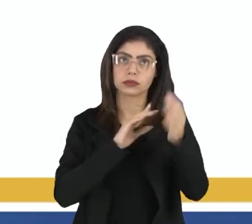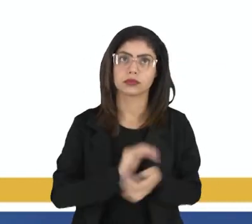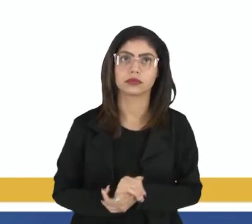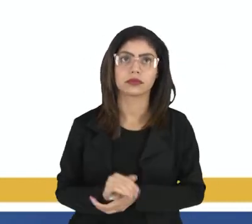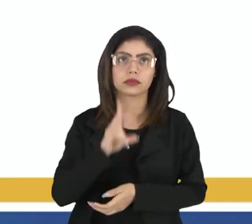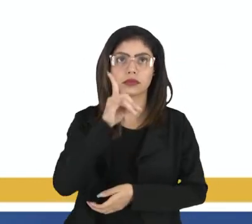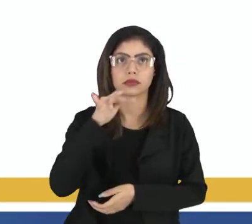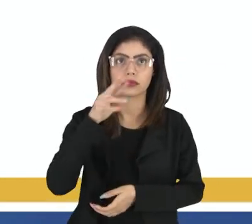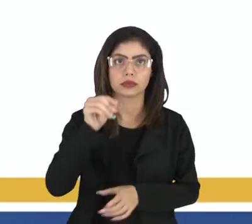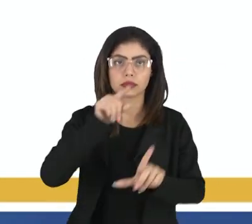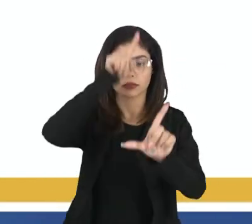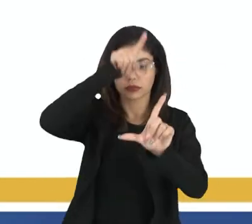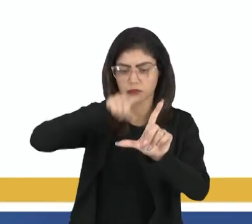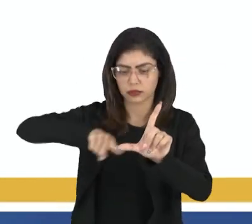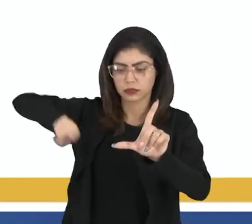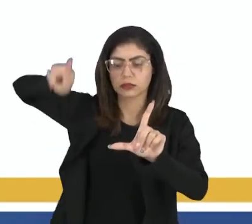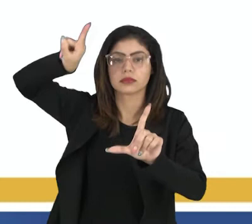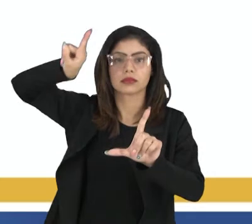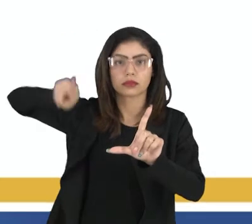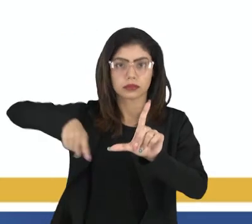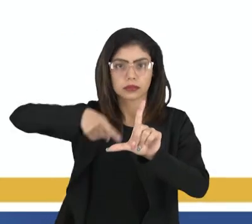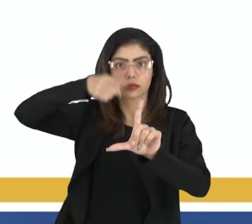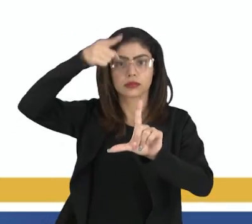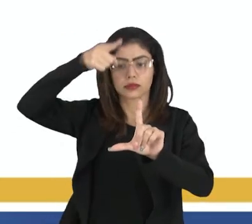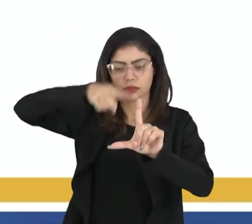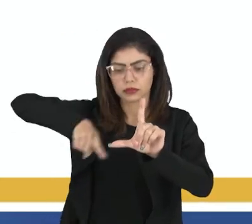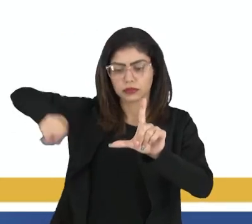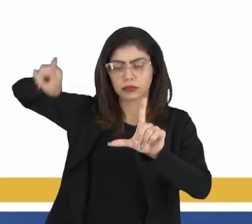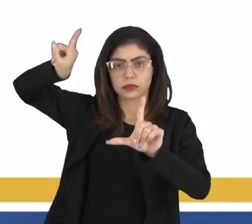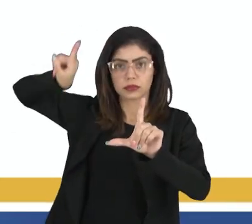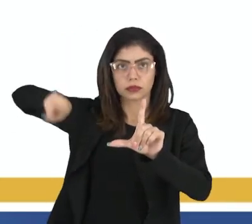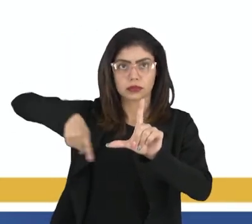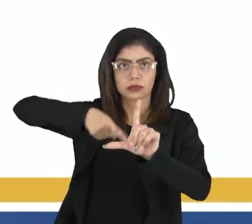pontos são distintos. Olha aí.